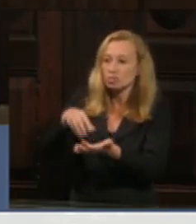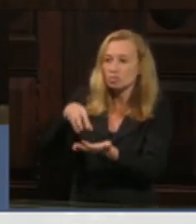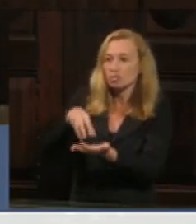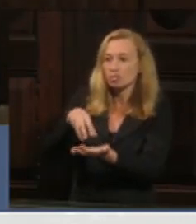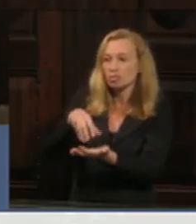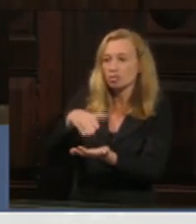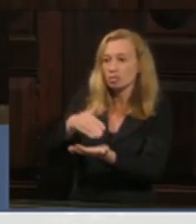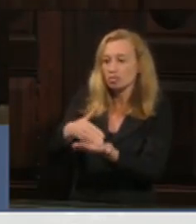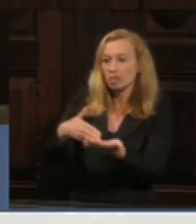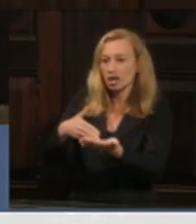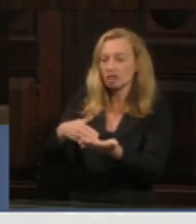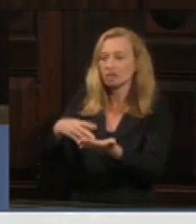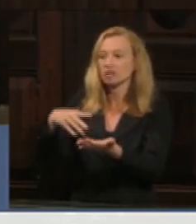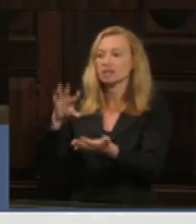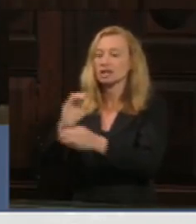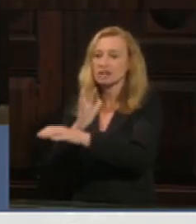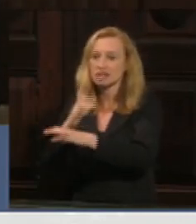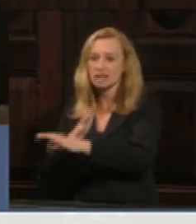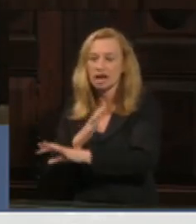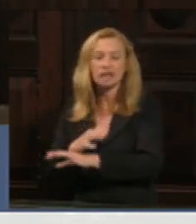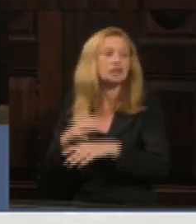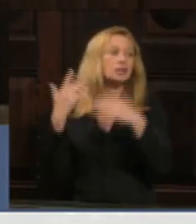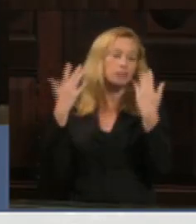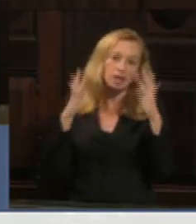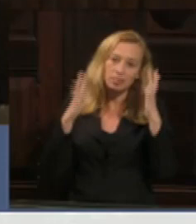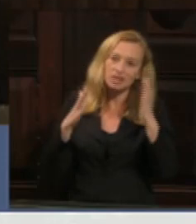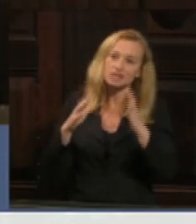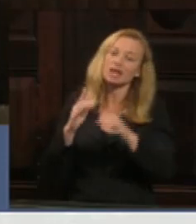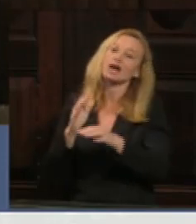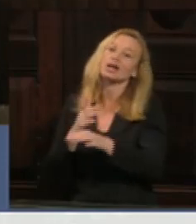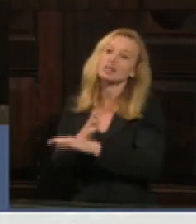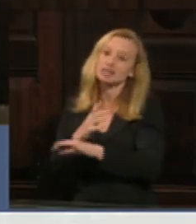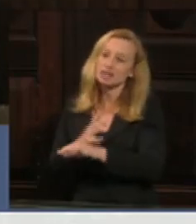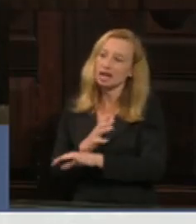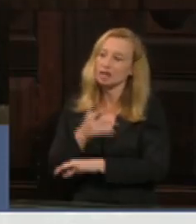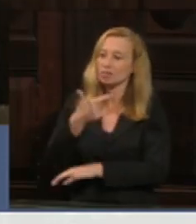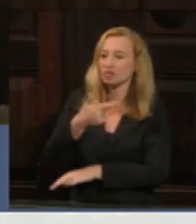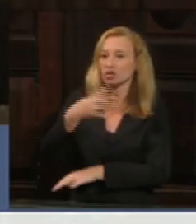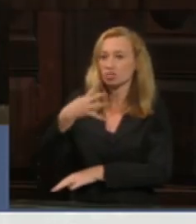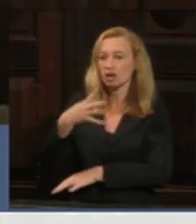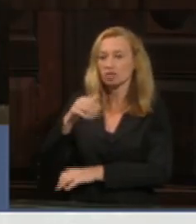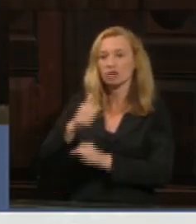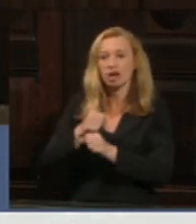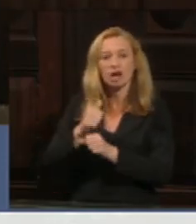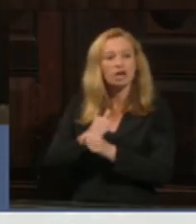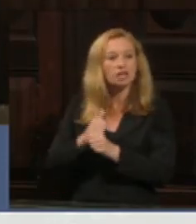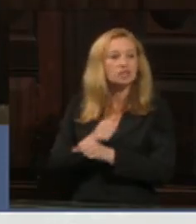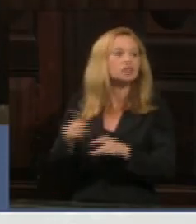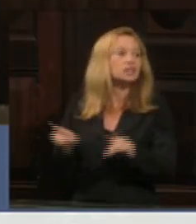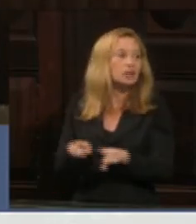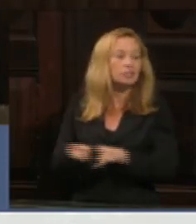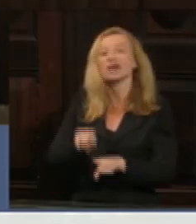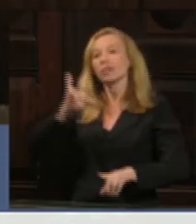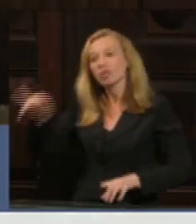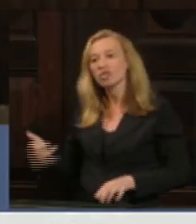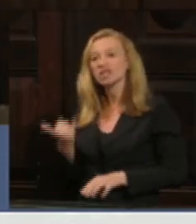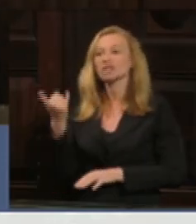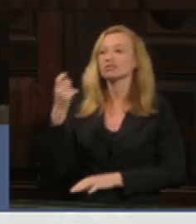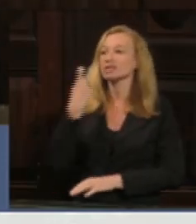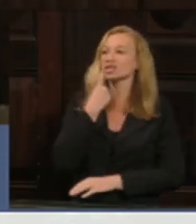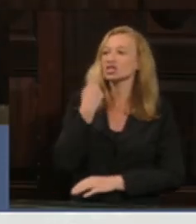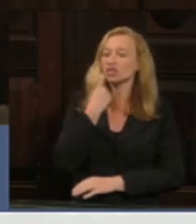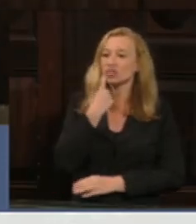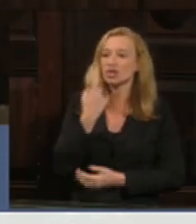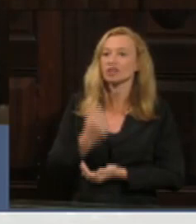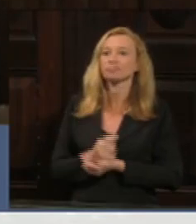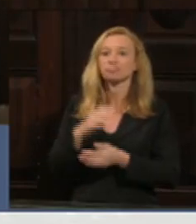vez, parabenizar Carapebus pelos seus 24 anos. Aproveitando também, na sexta-feira,